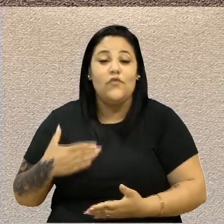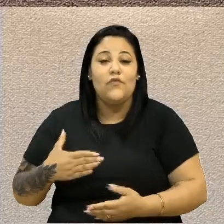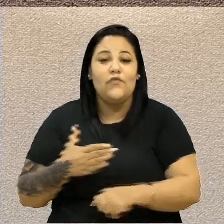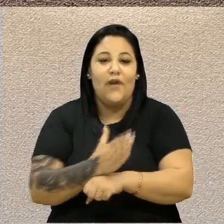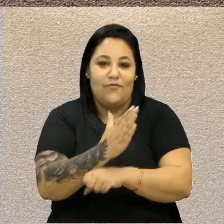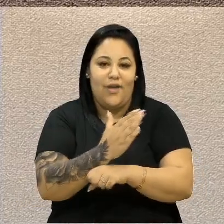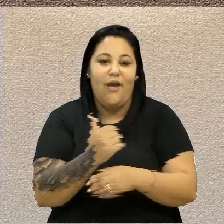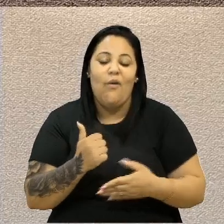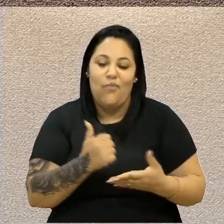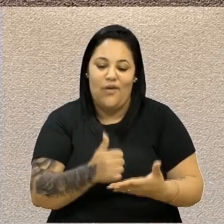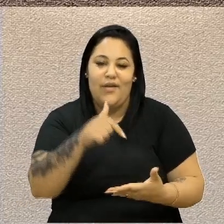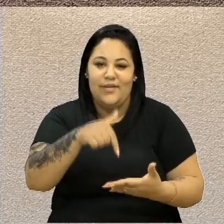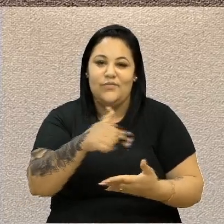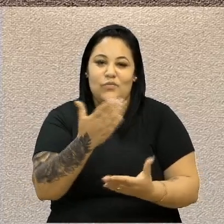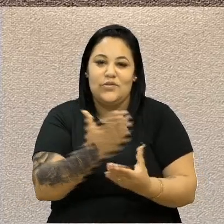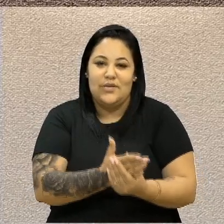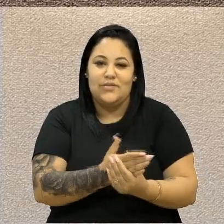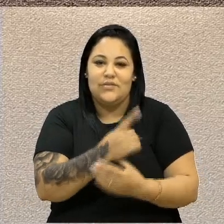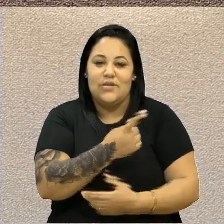favorável ao processo número